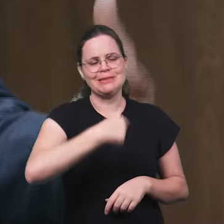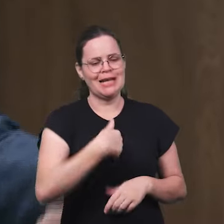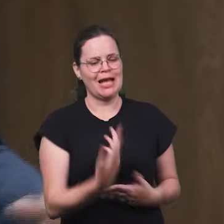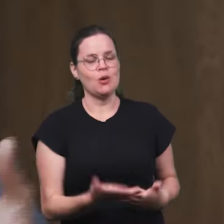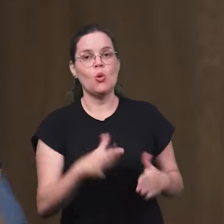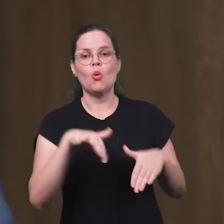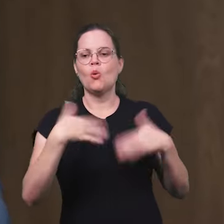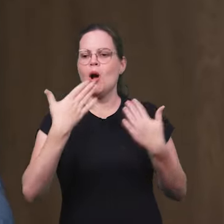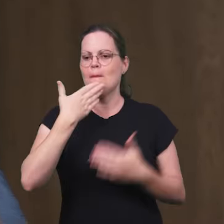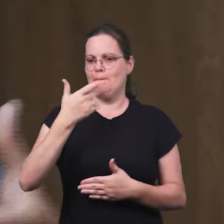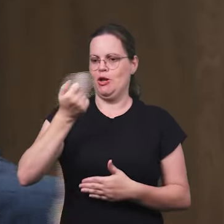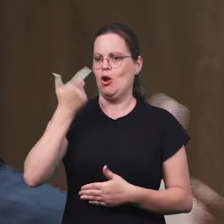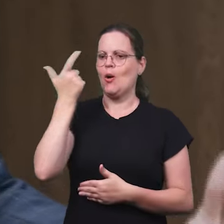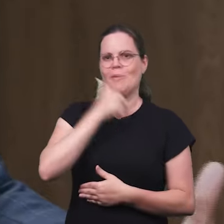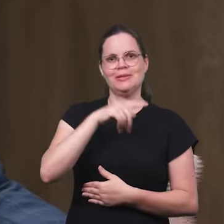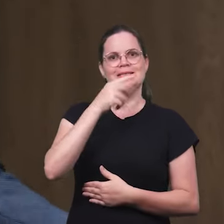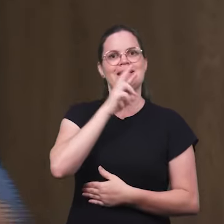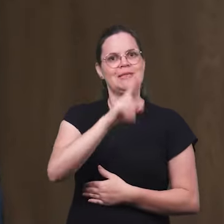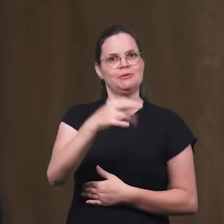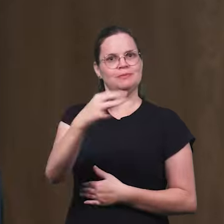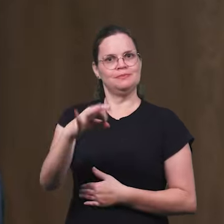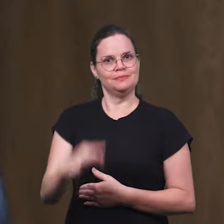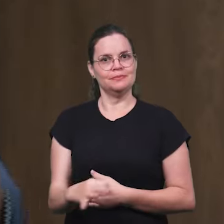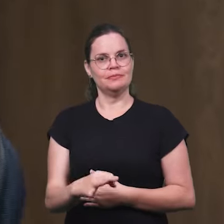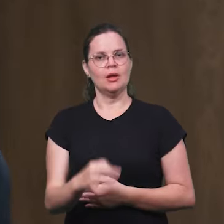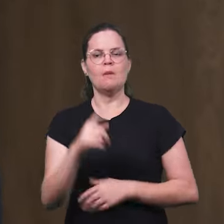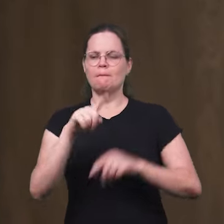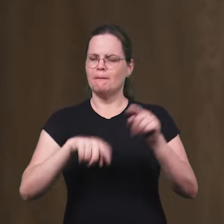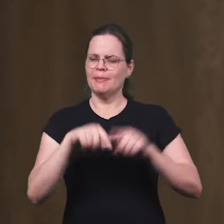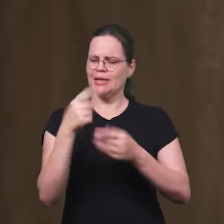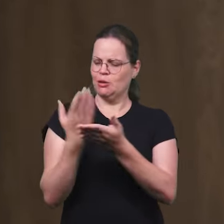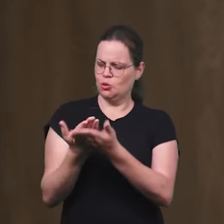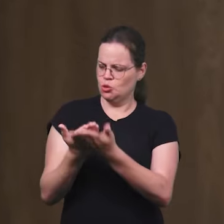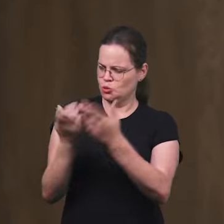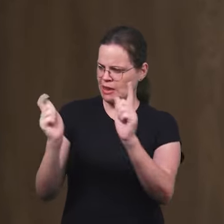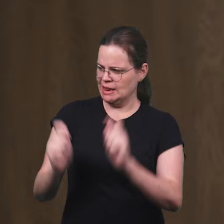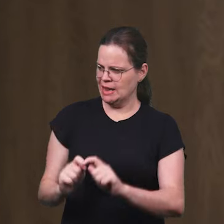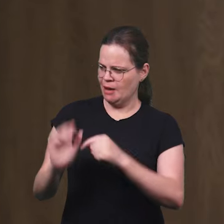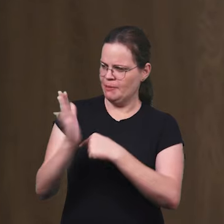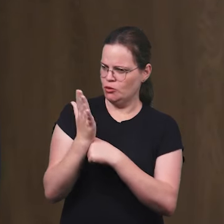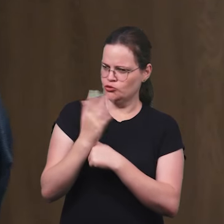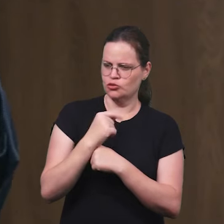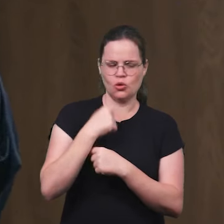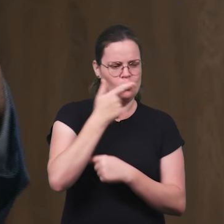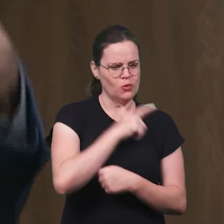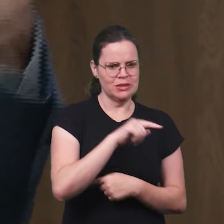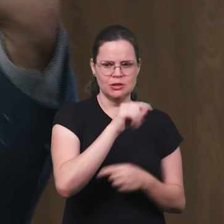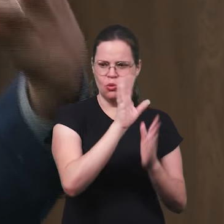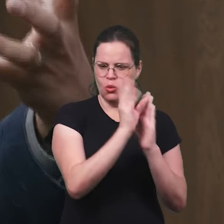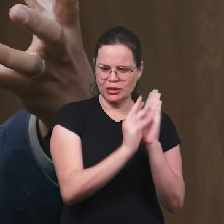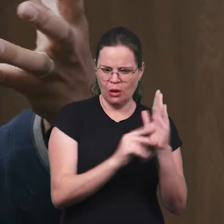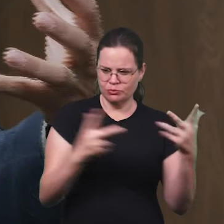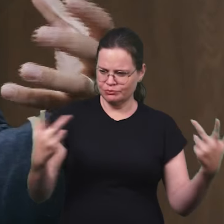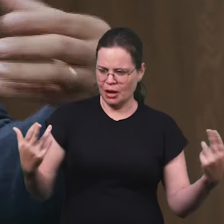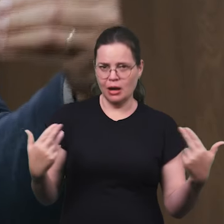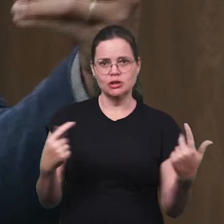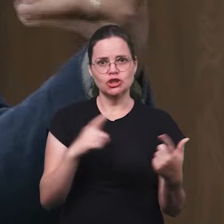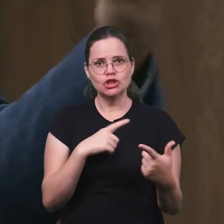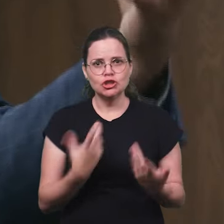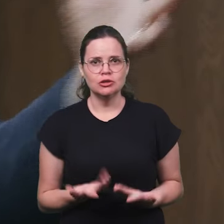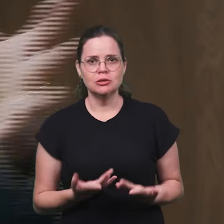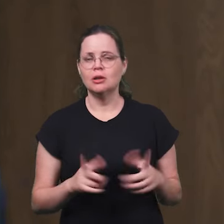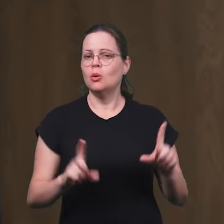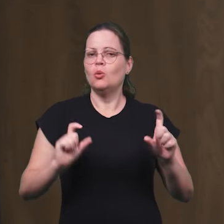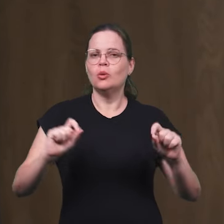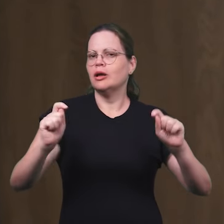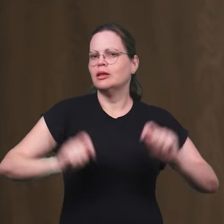esse material que eu utilizei foi o adequado? O que eu posso fazer para poder melhorar para uma